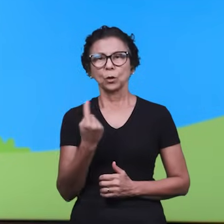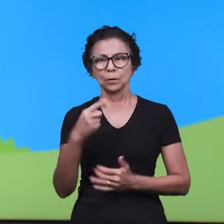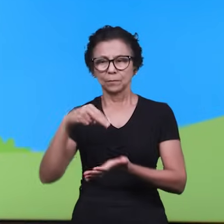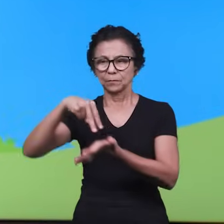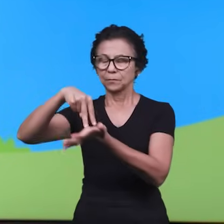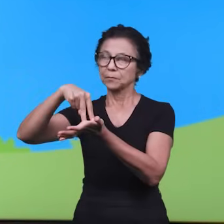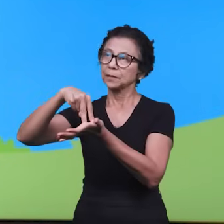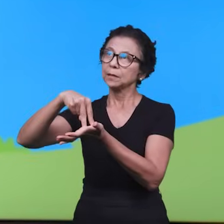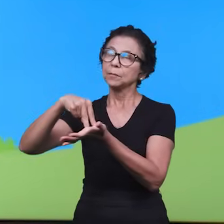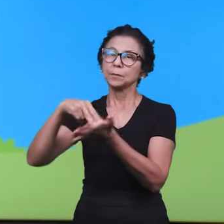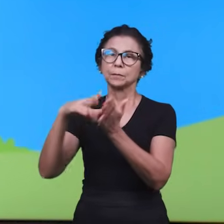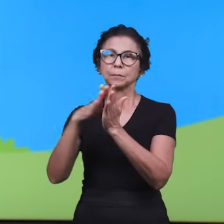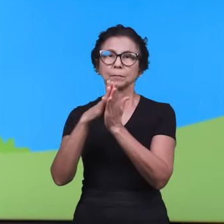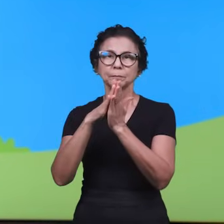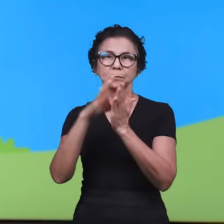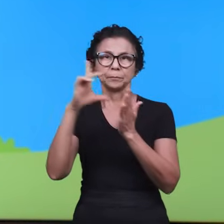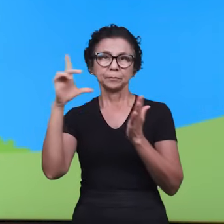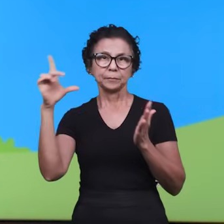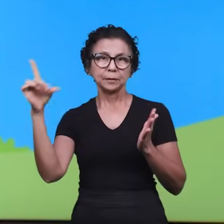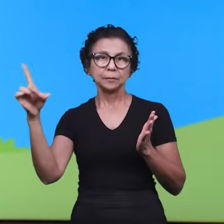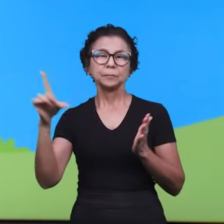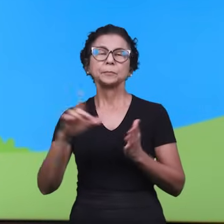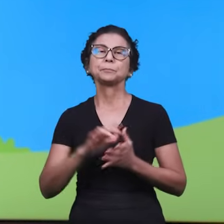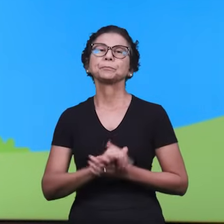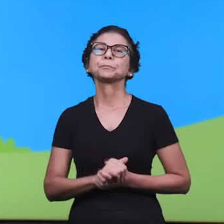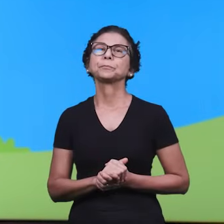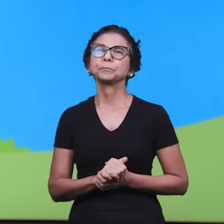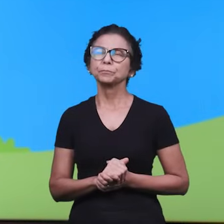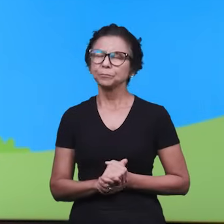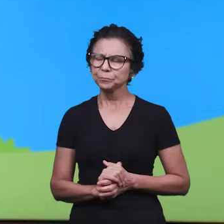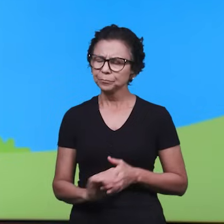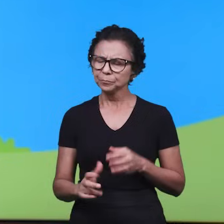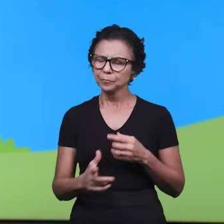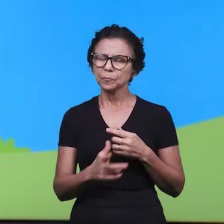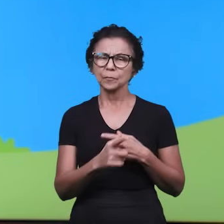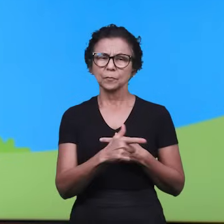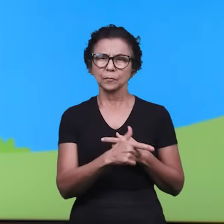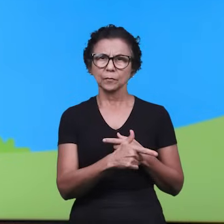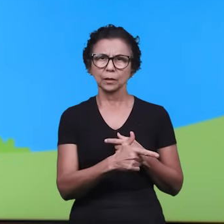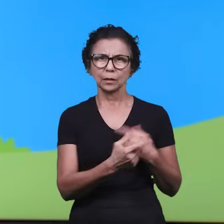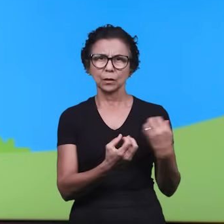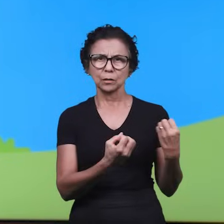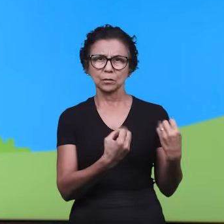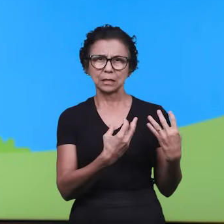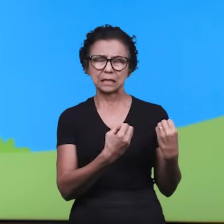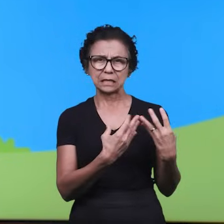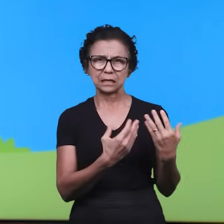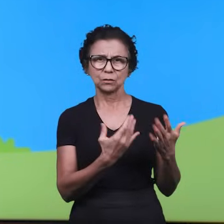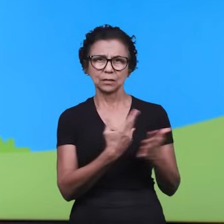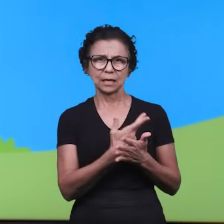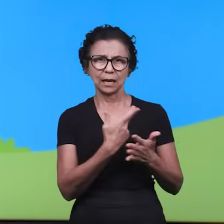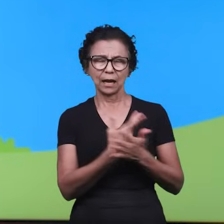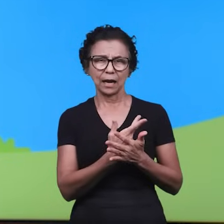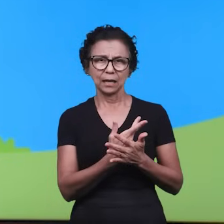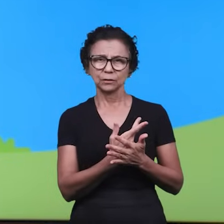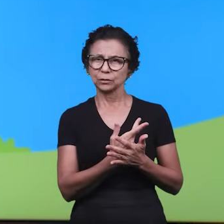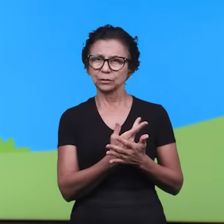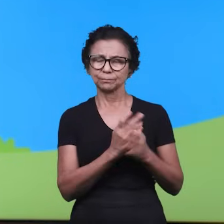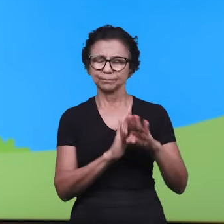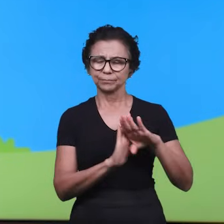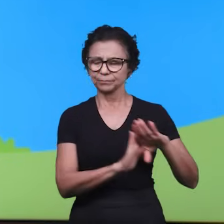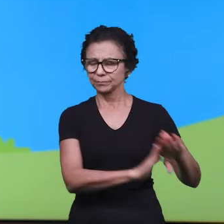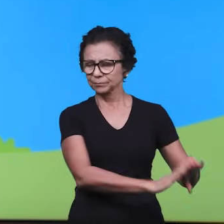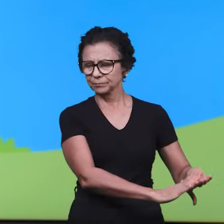vivermos firmados na palavra de Deus, venceremos os falsos ensinos e os maus